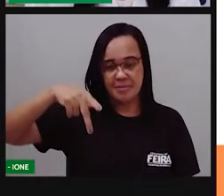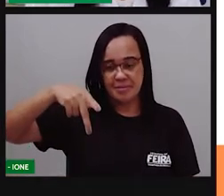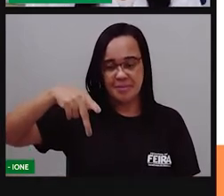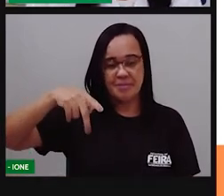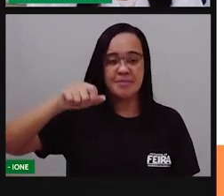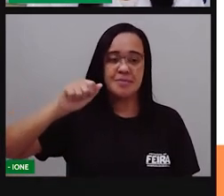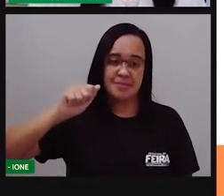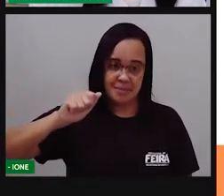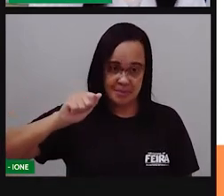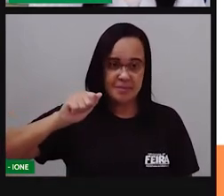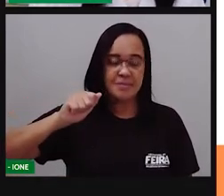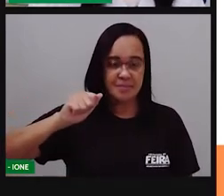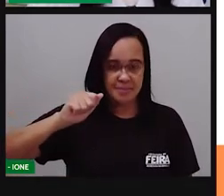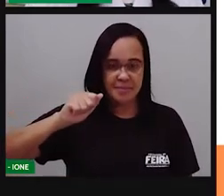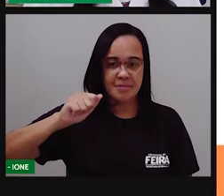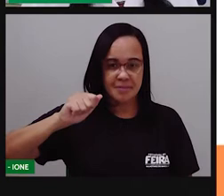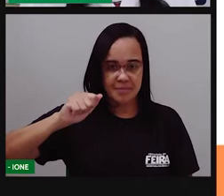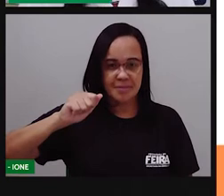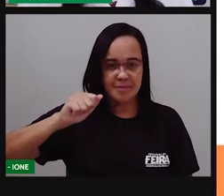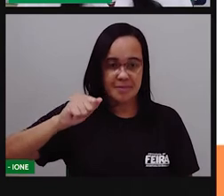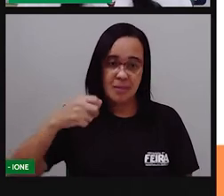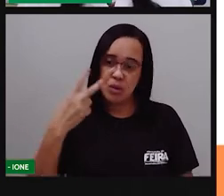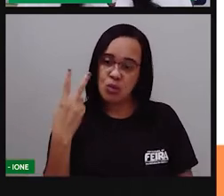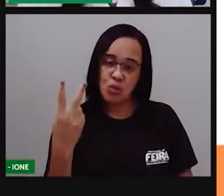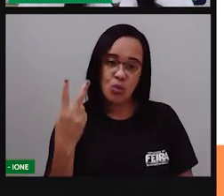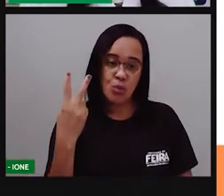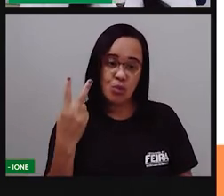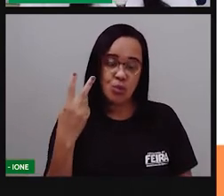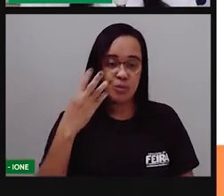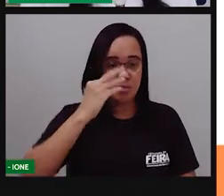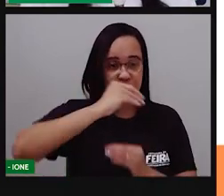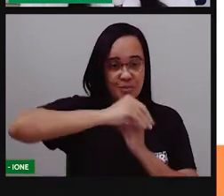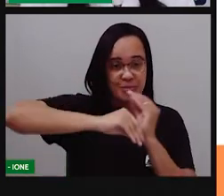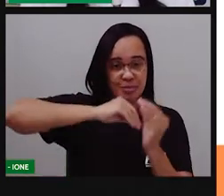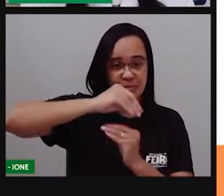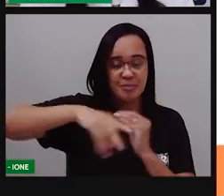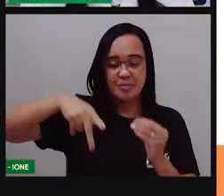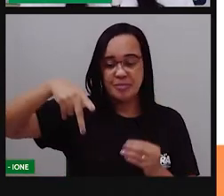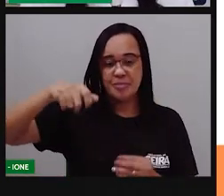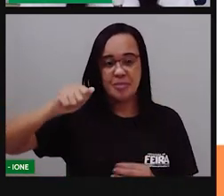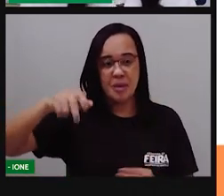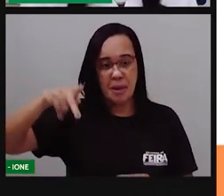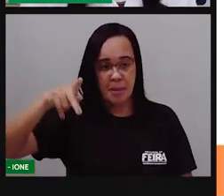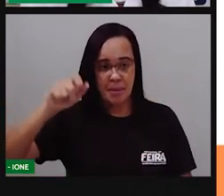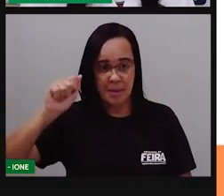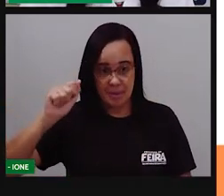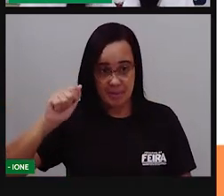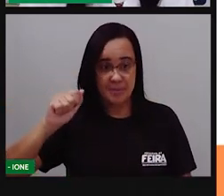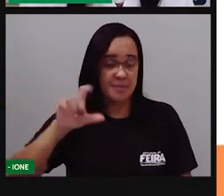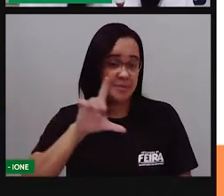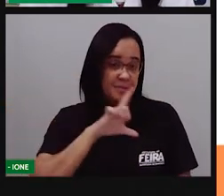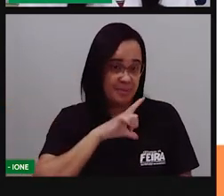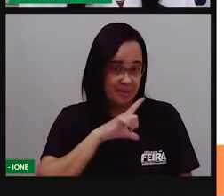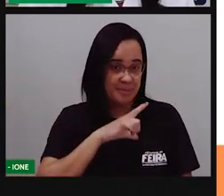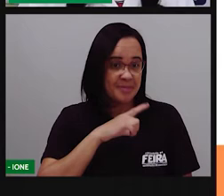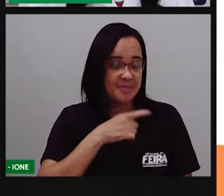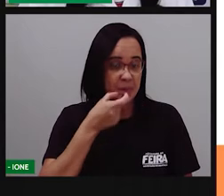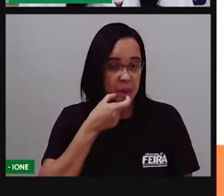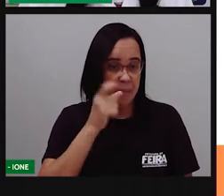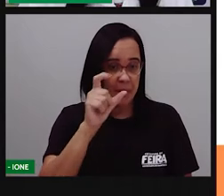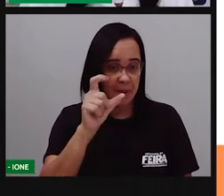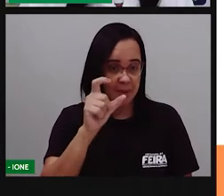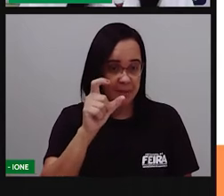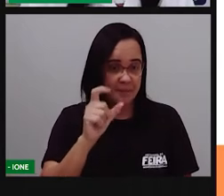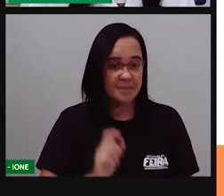Oi tá usei duas filha passar repetição de duas dessa palavra